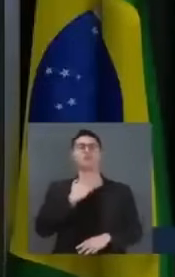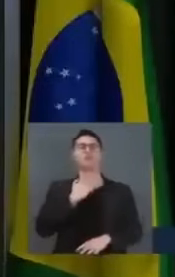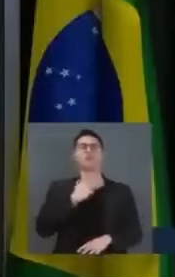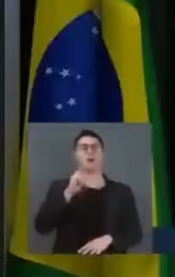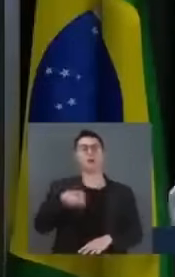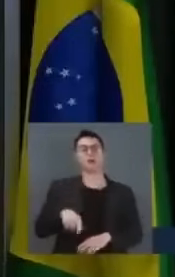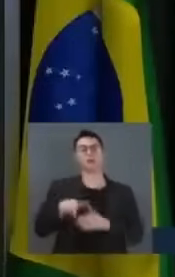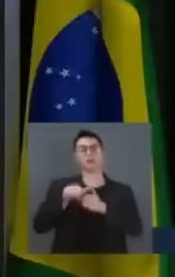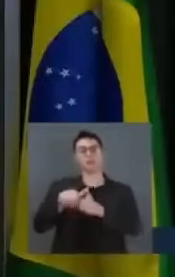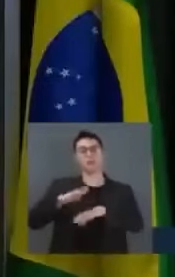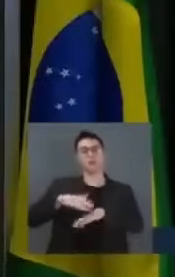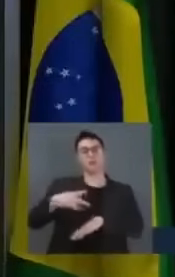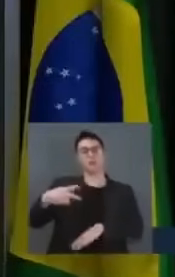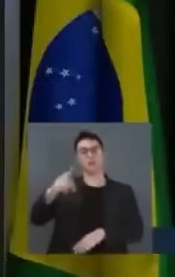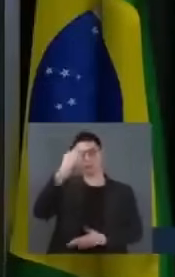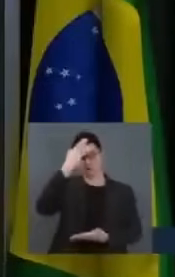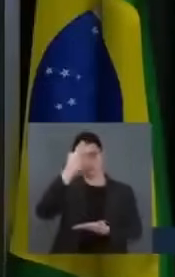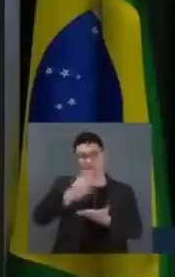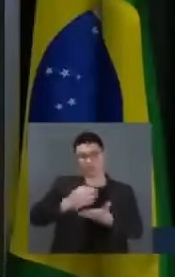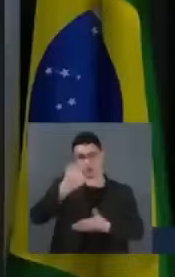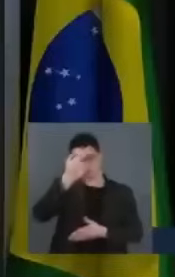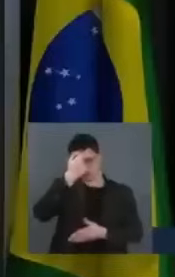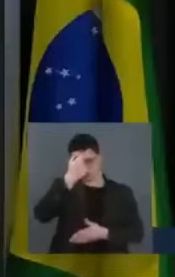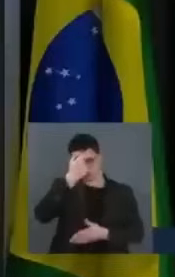fé, com a sua consciência.